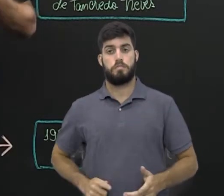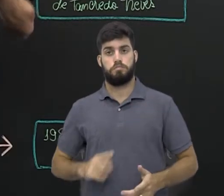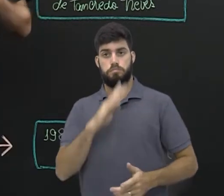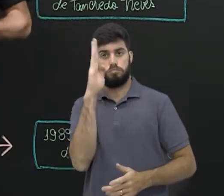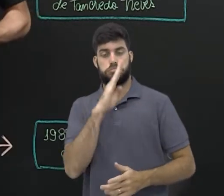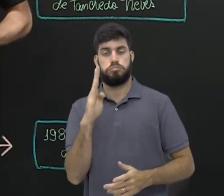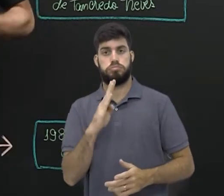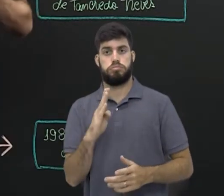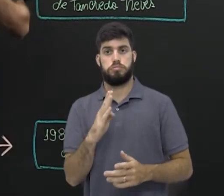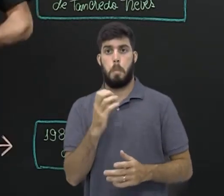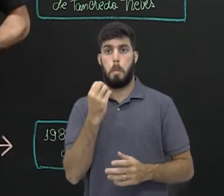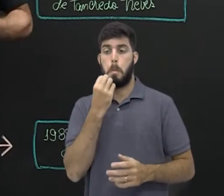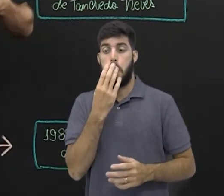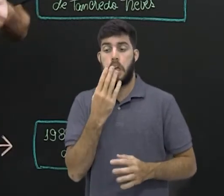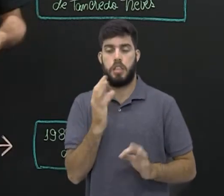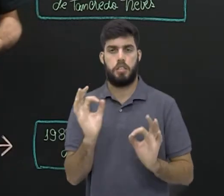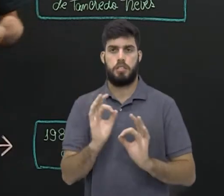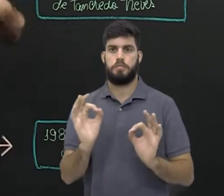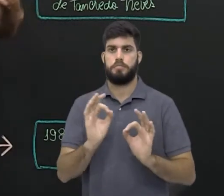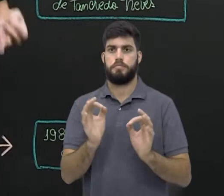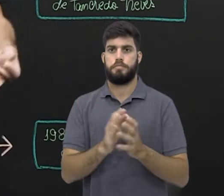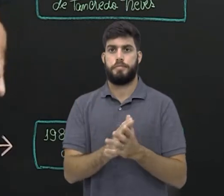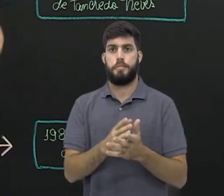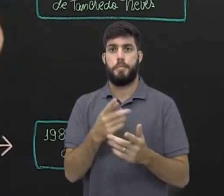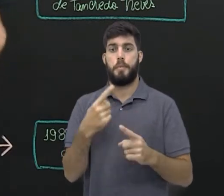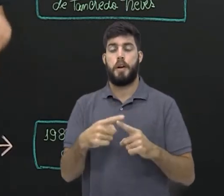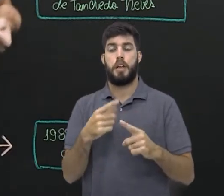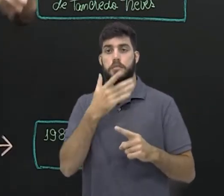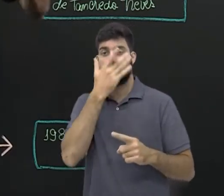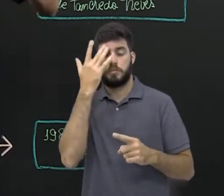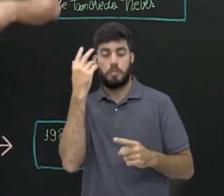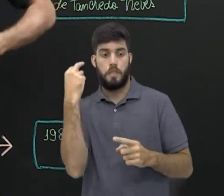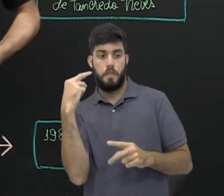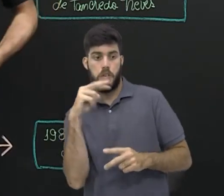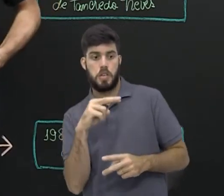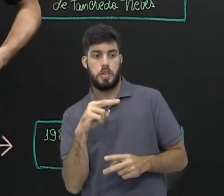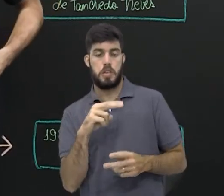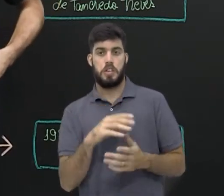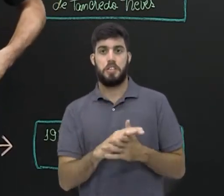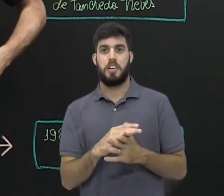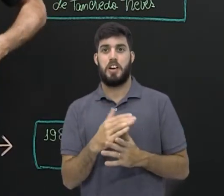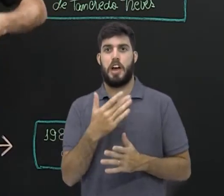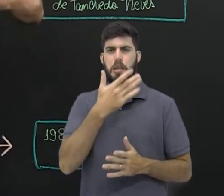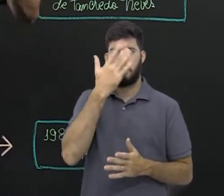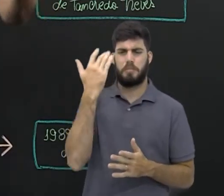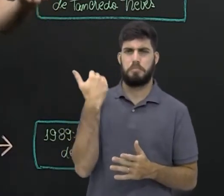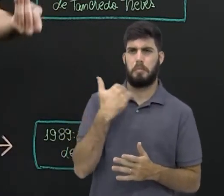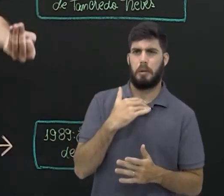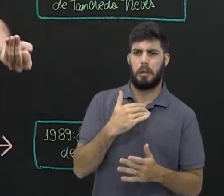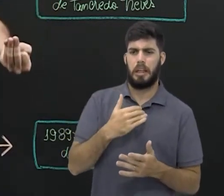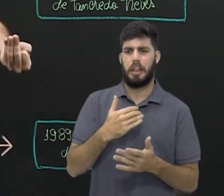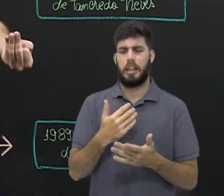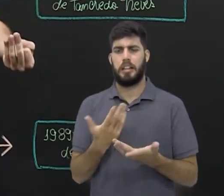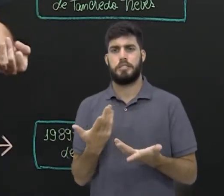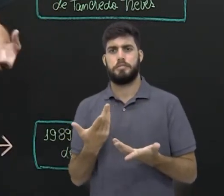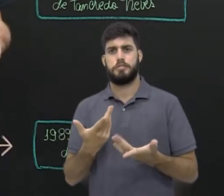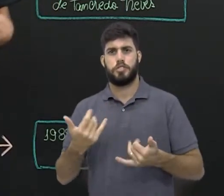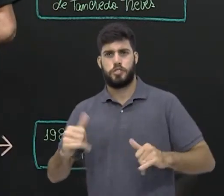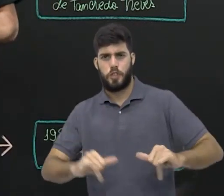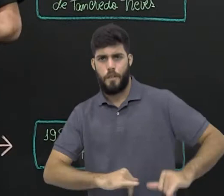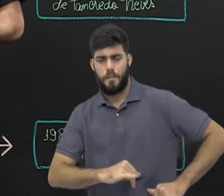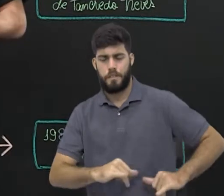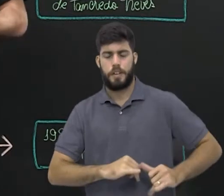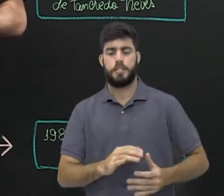conta das denúncias de torturas, mortes e espionagem que dentro do Brasil eram censuradas, mas no exterior corriam.